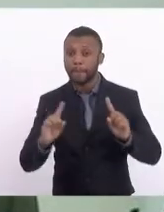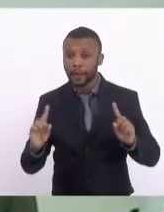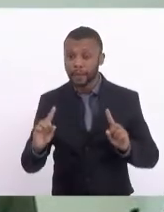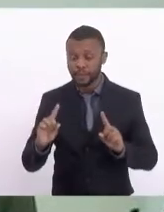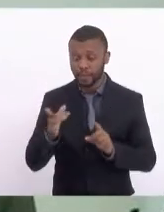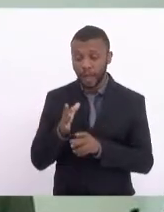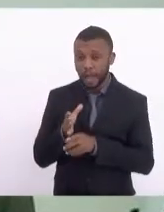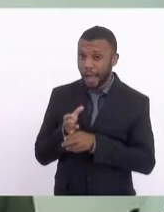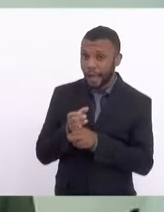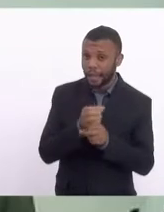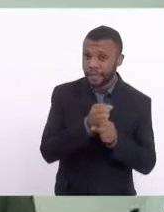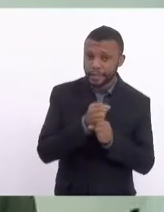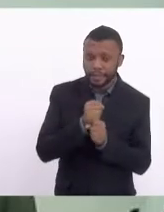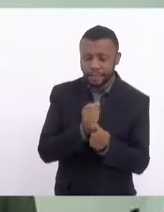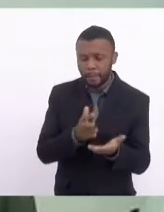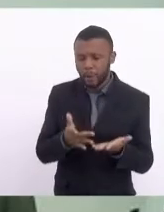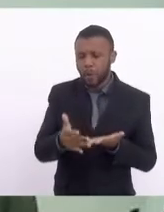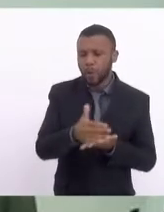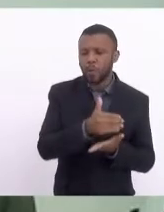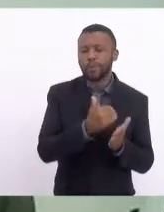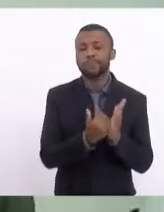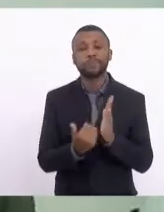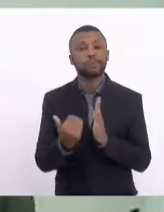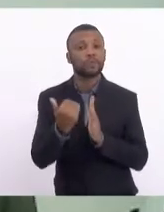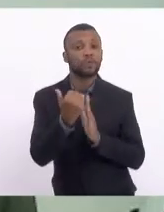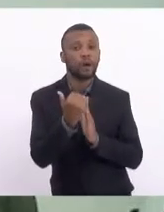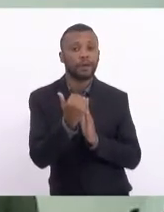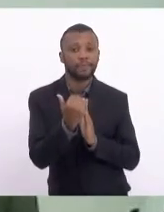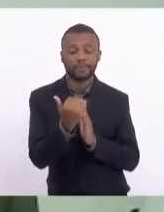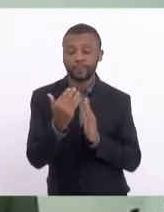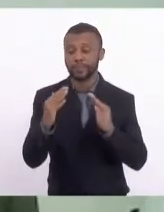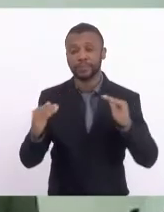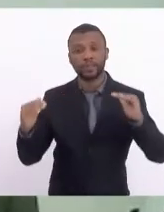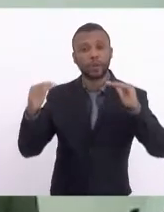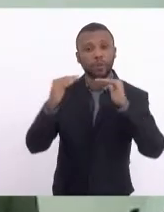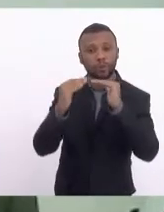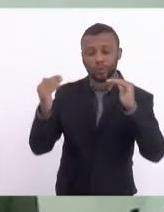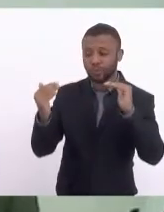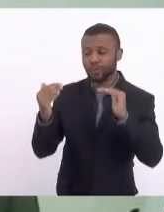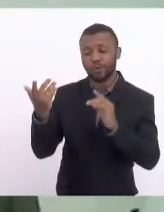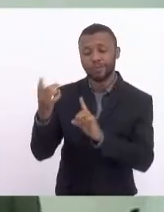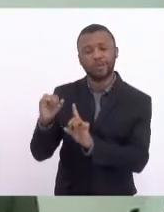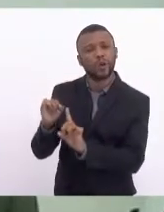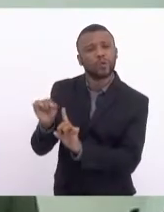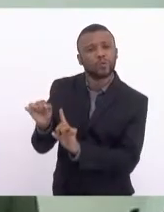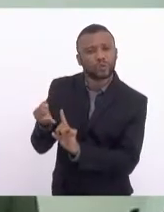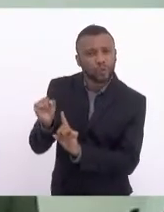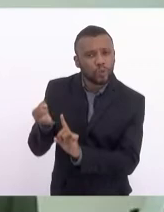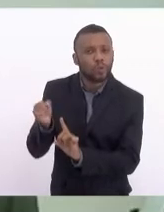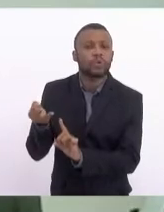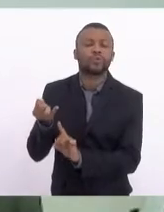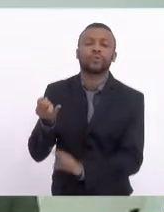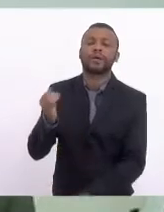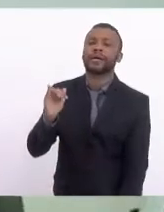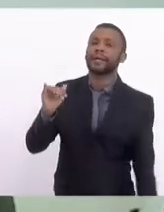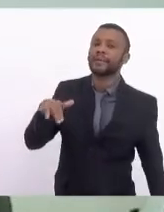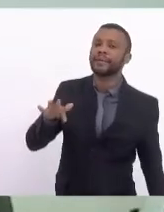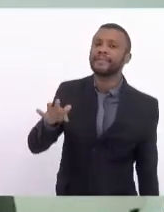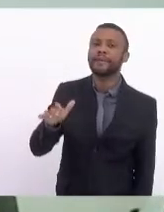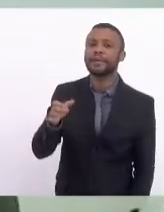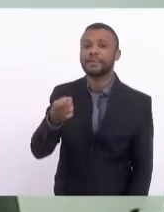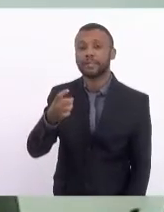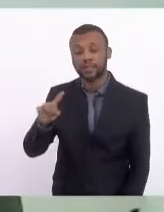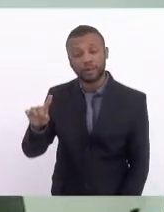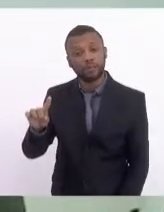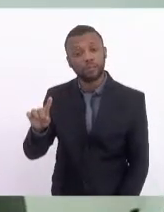sobe função da inflação, é justo e é